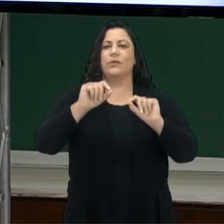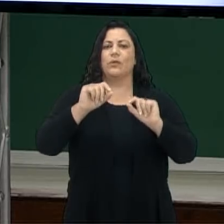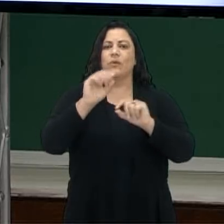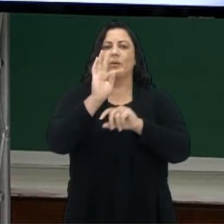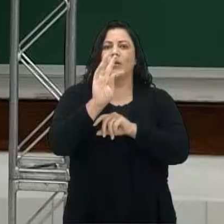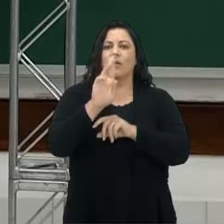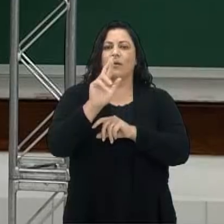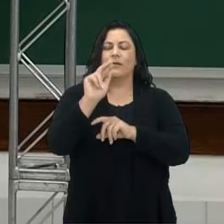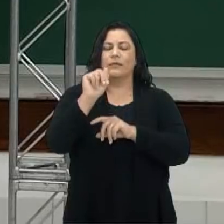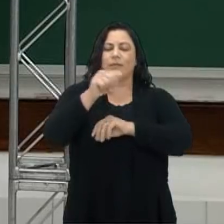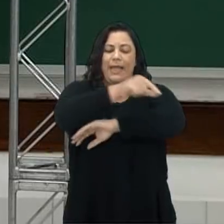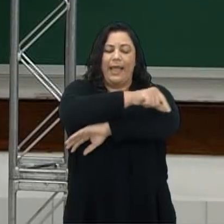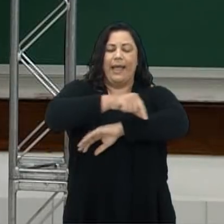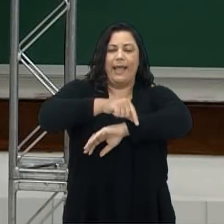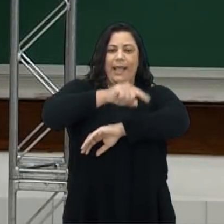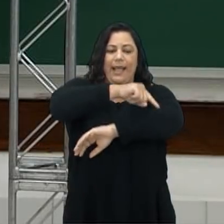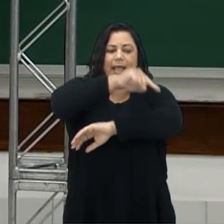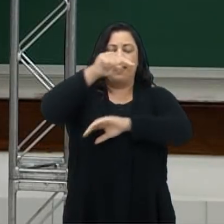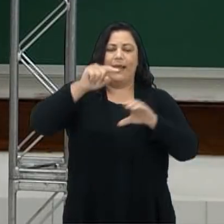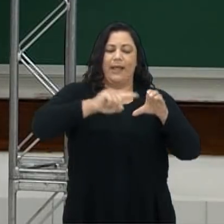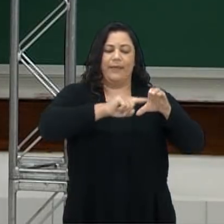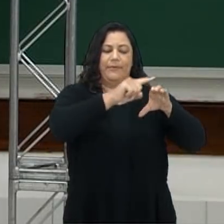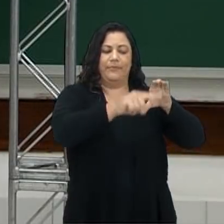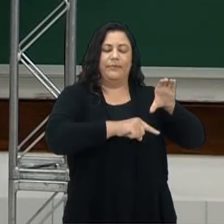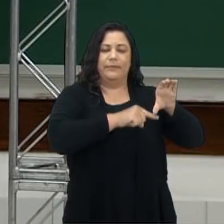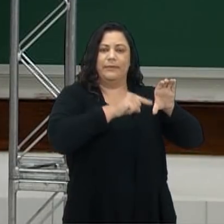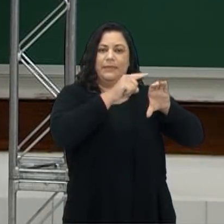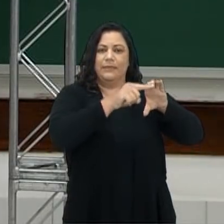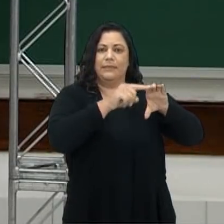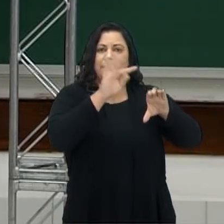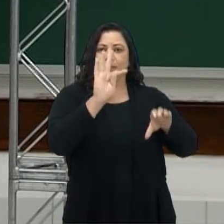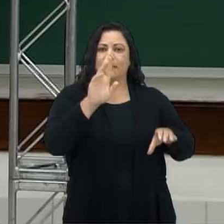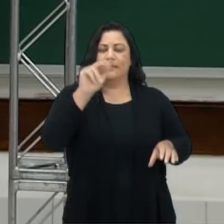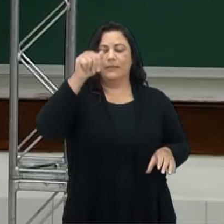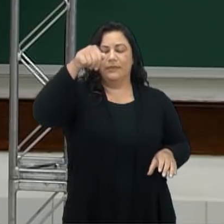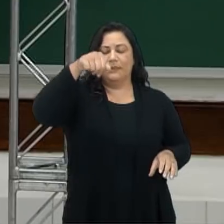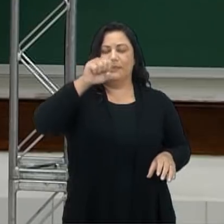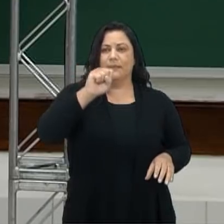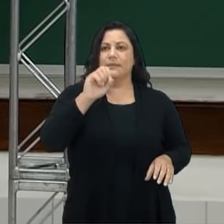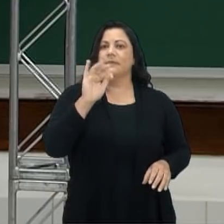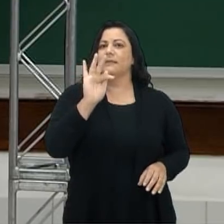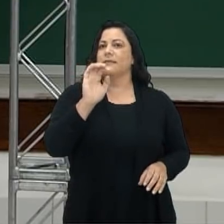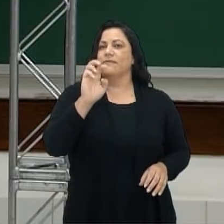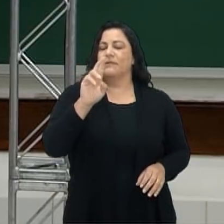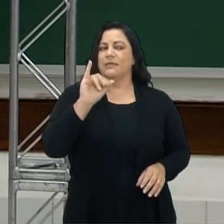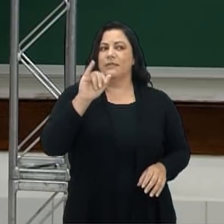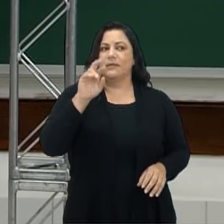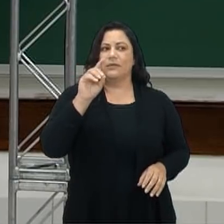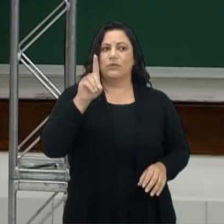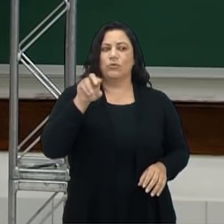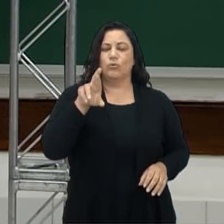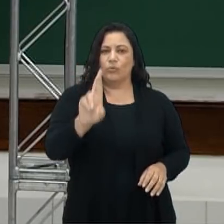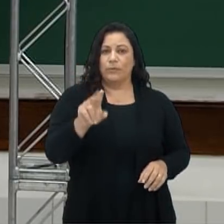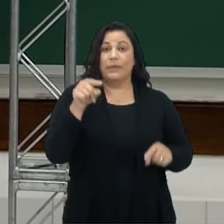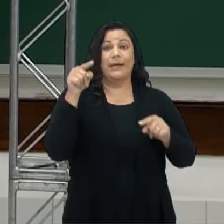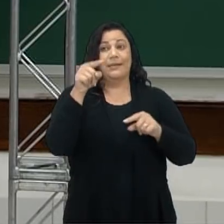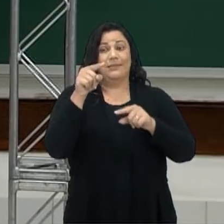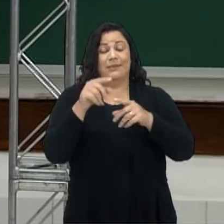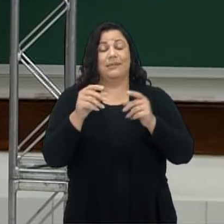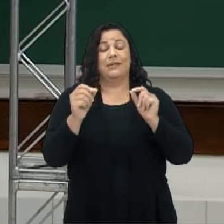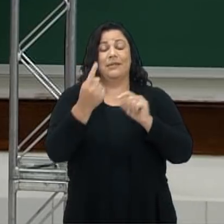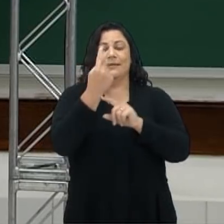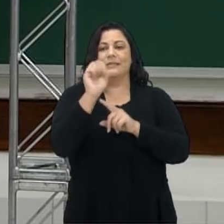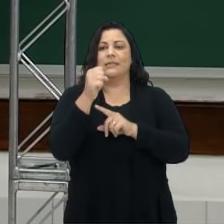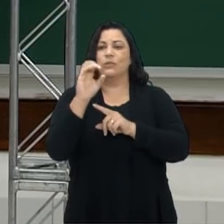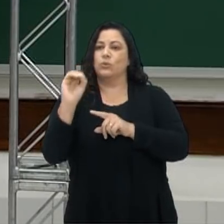aqui. Pode ser esse, que só tem 180 graus, ou pode ser aquele inteiro, que tem 360 graus, tá? Tanto faz. Então, eu